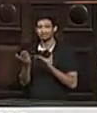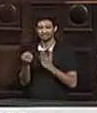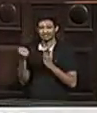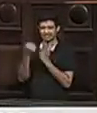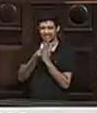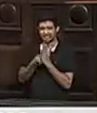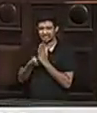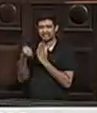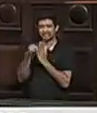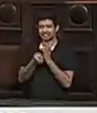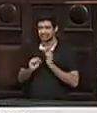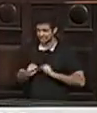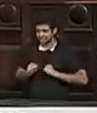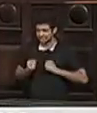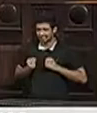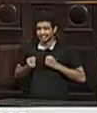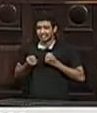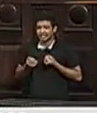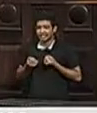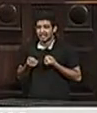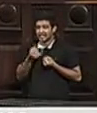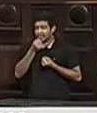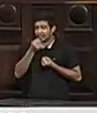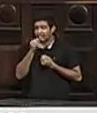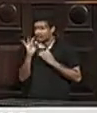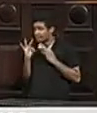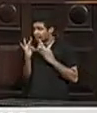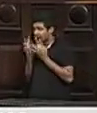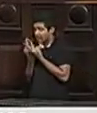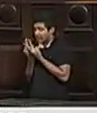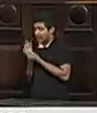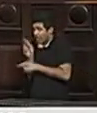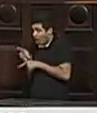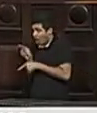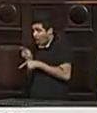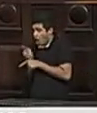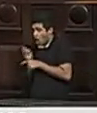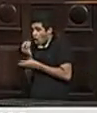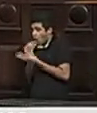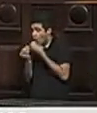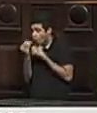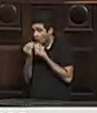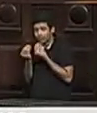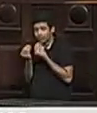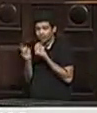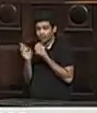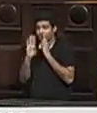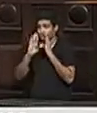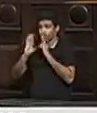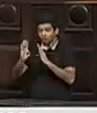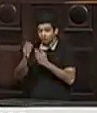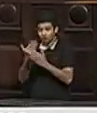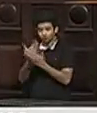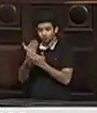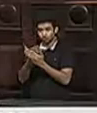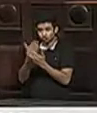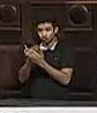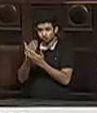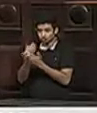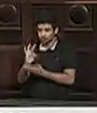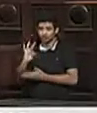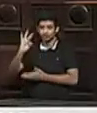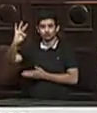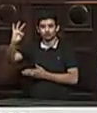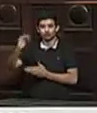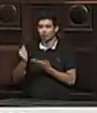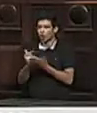deixando de prover coisas extremamente necessárias para priorizar as condições para estudar, para compra de